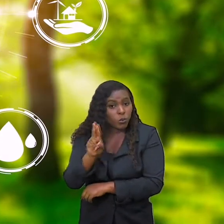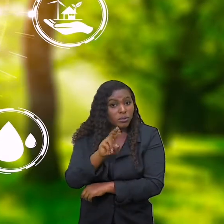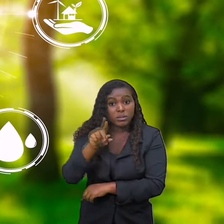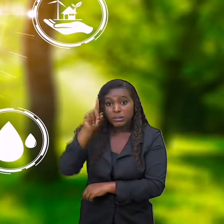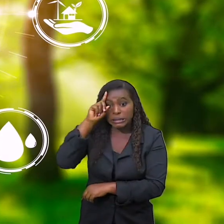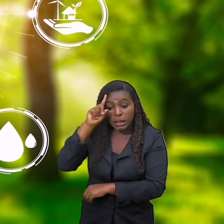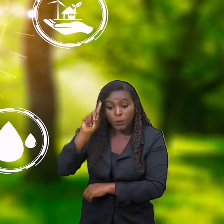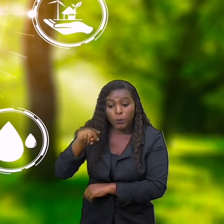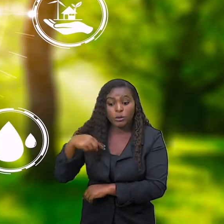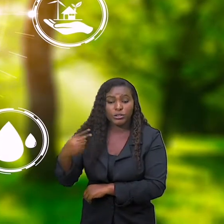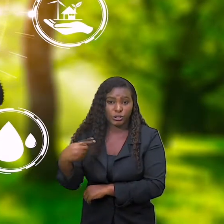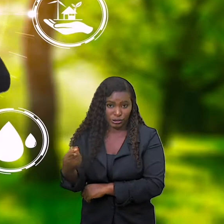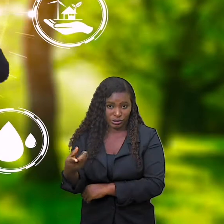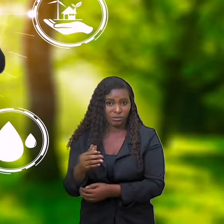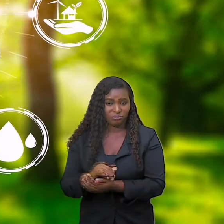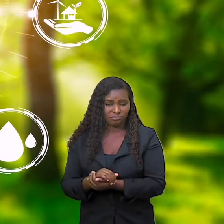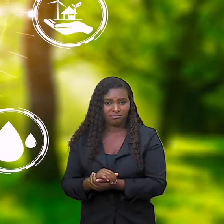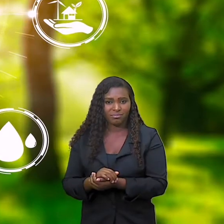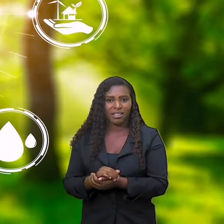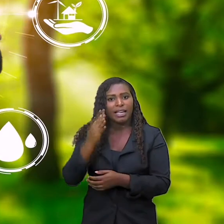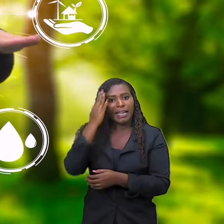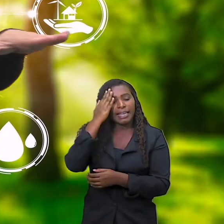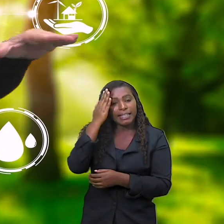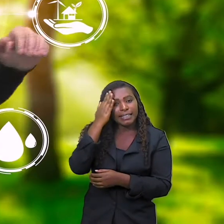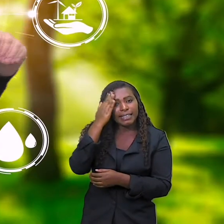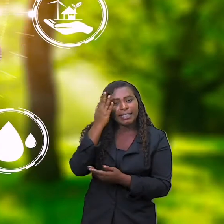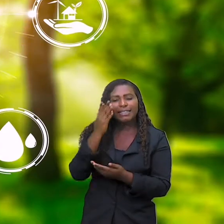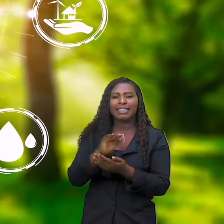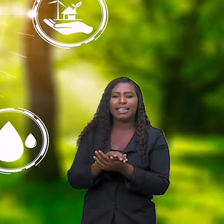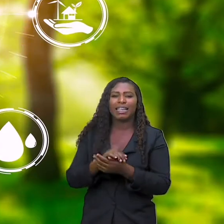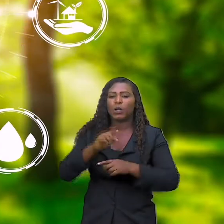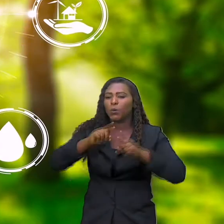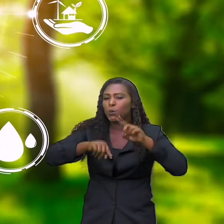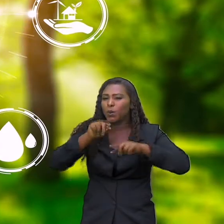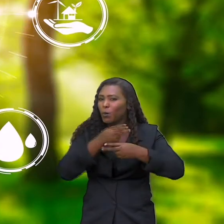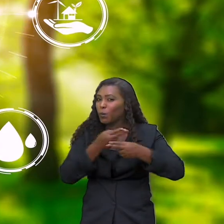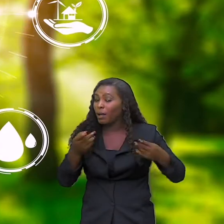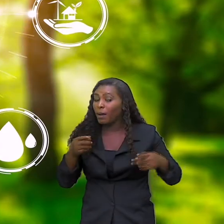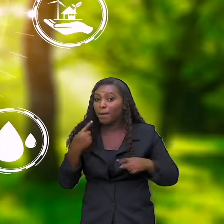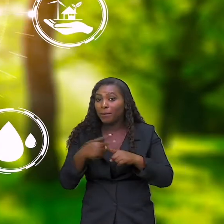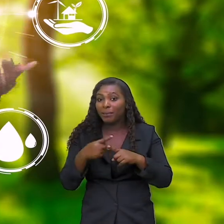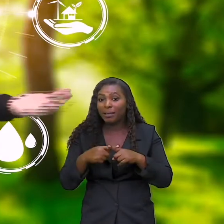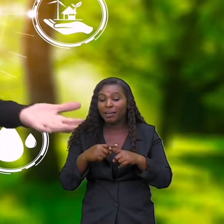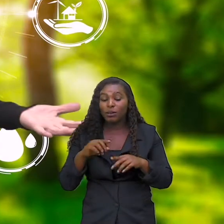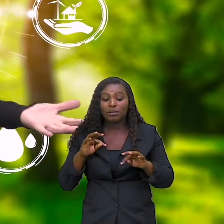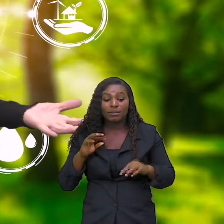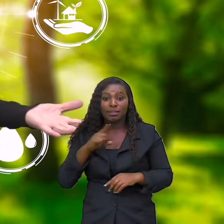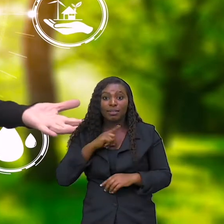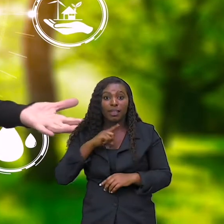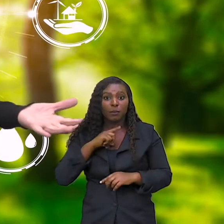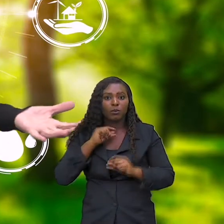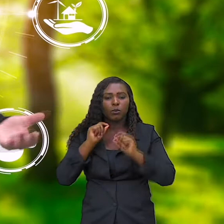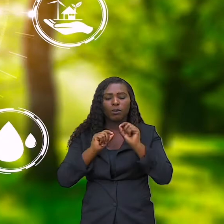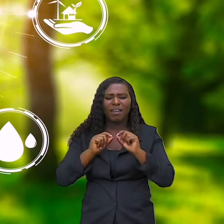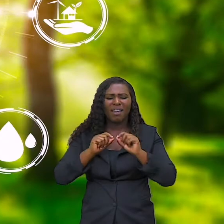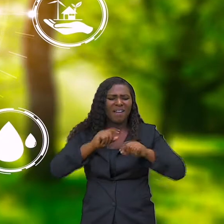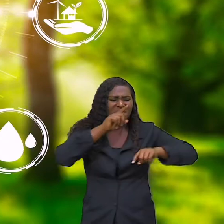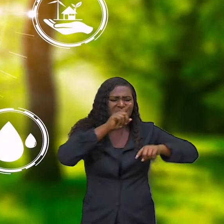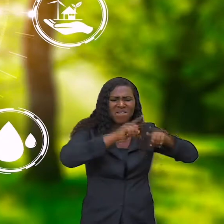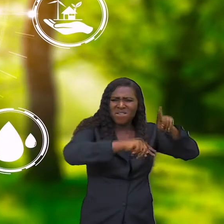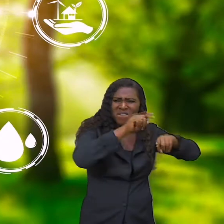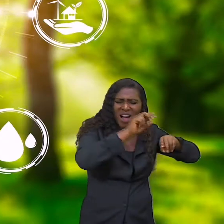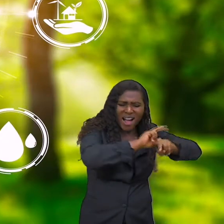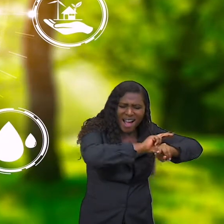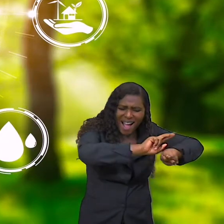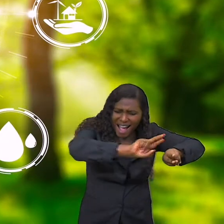esses recursos? Bom, nós estamos rodeados de equipamentos que consomem energia. Não